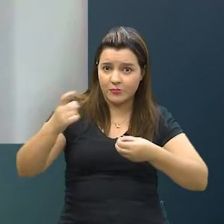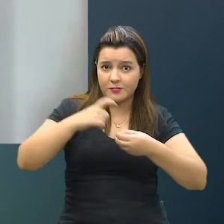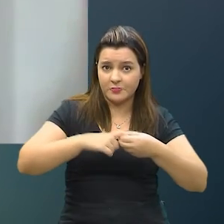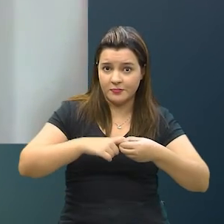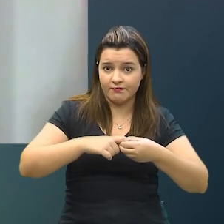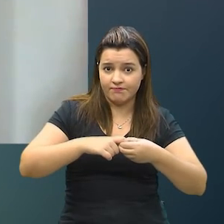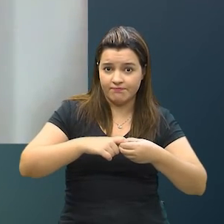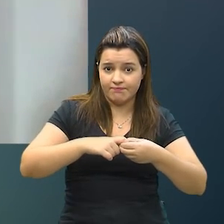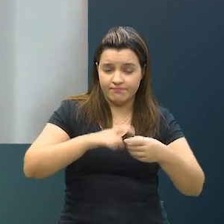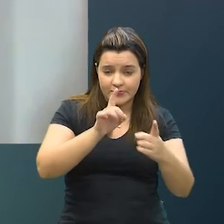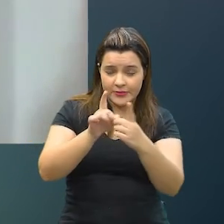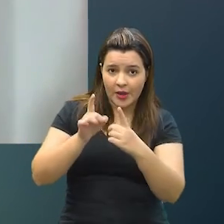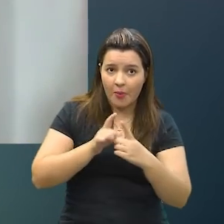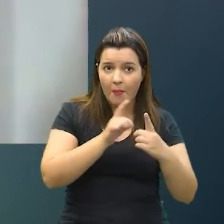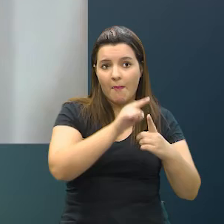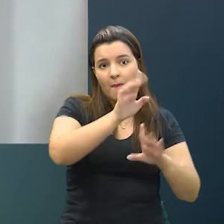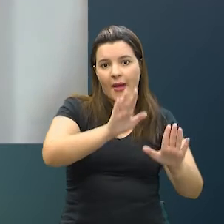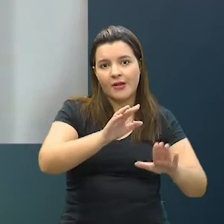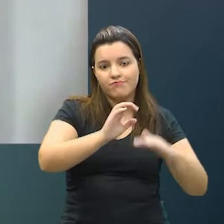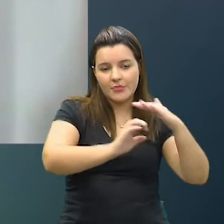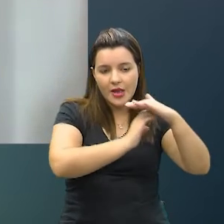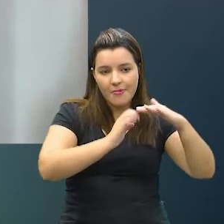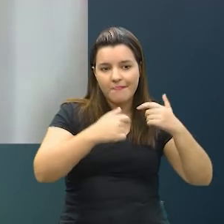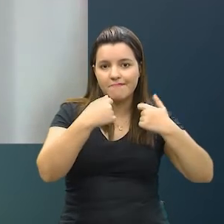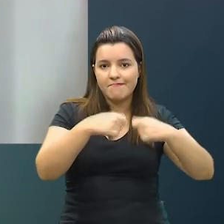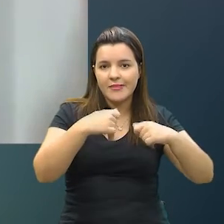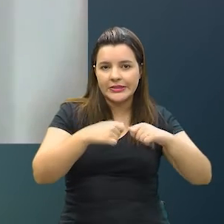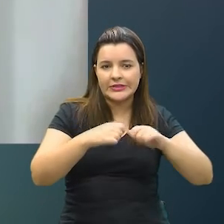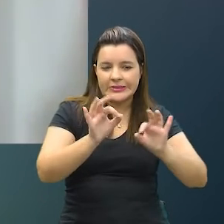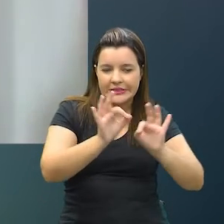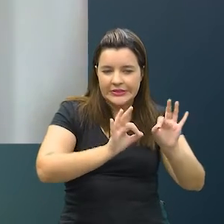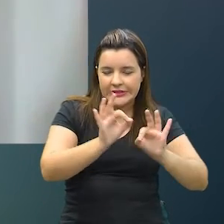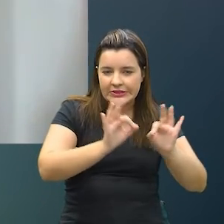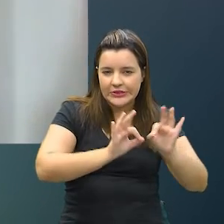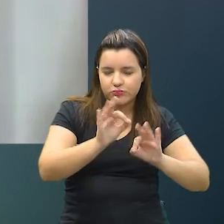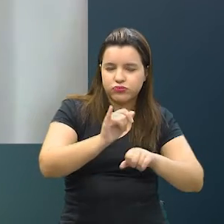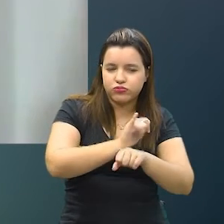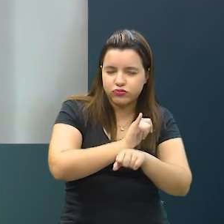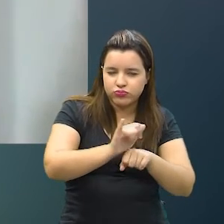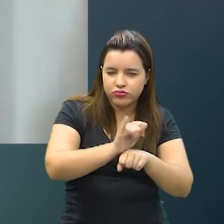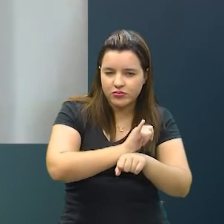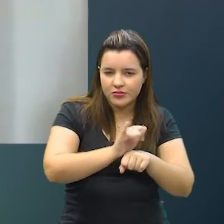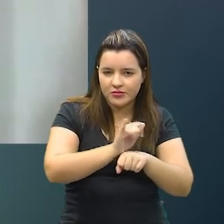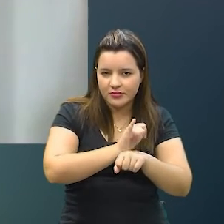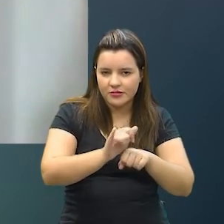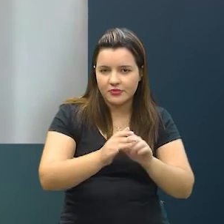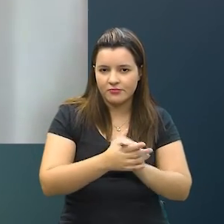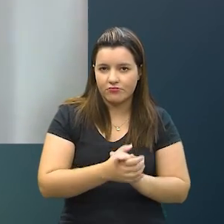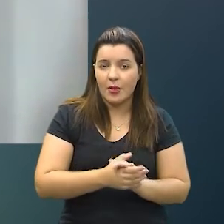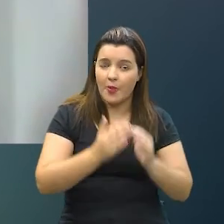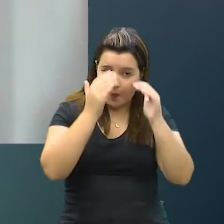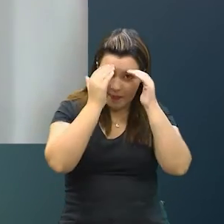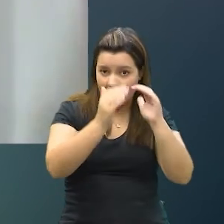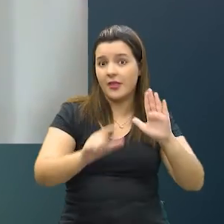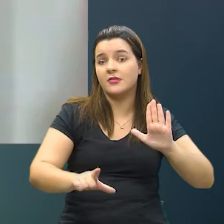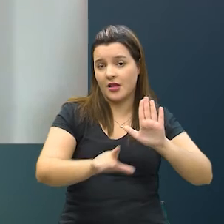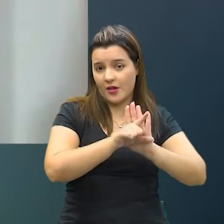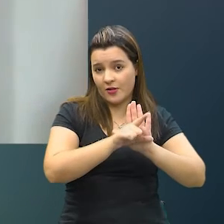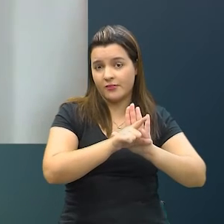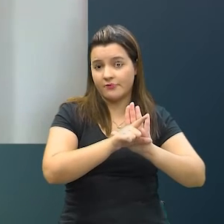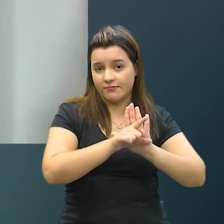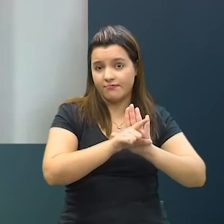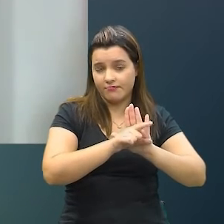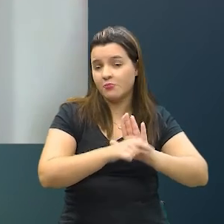atendimento, essas empresas precisam se preparar não só do ponto de vista legal, né, que é, digamos